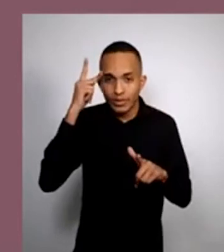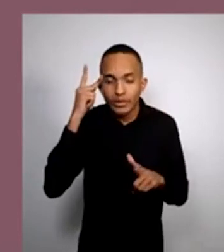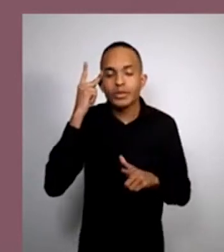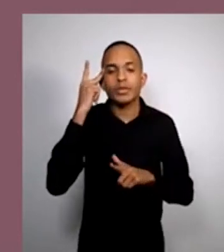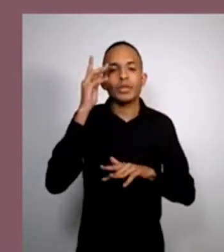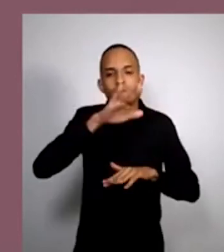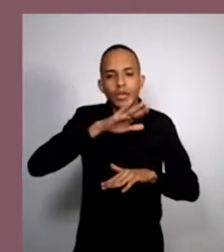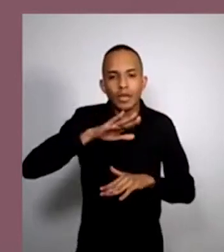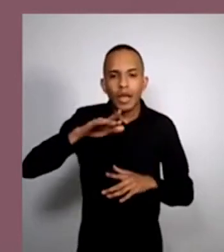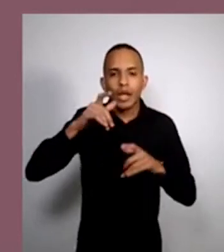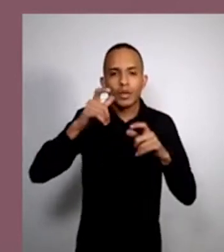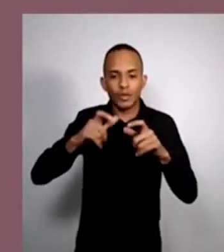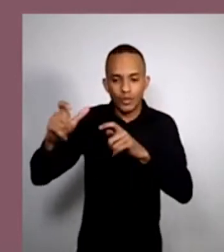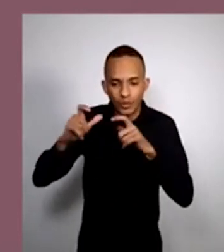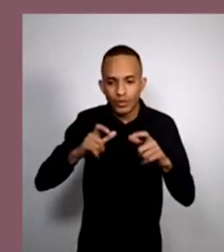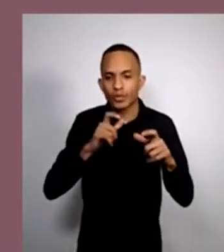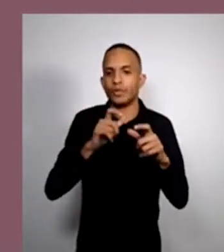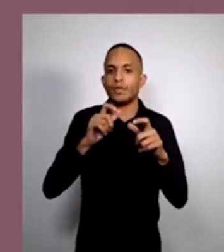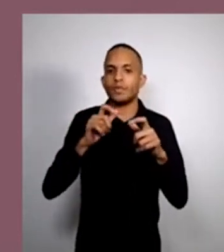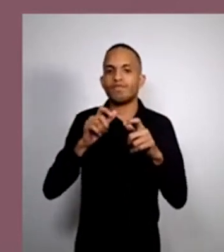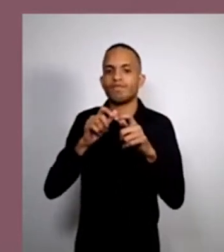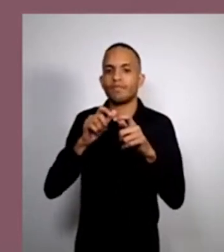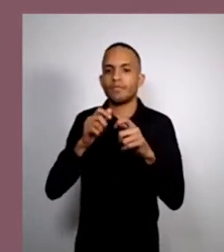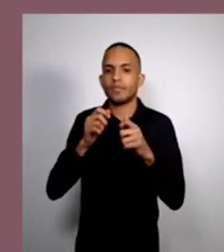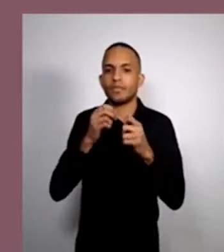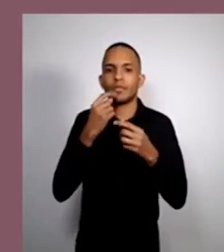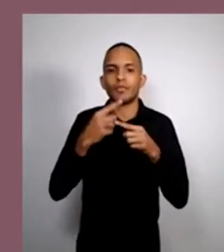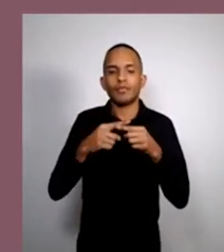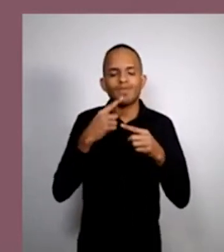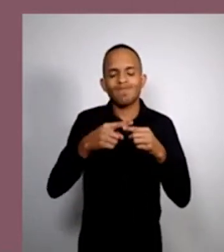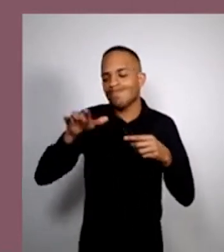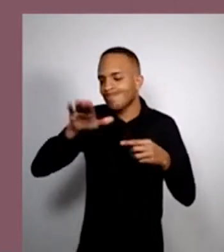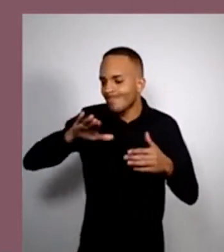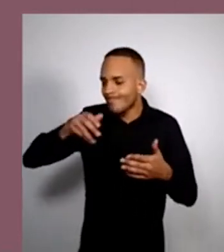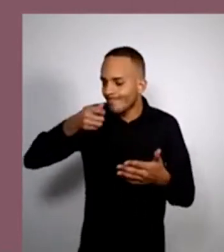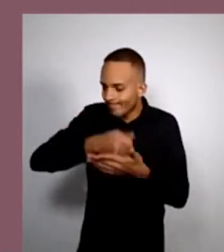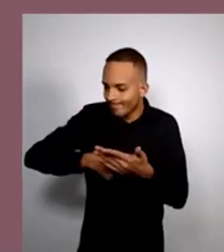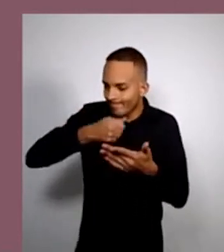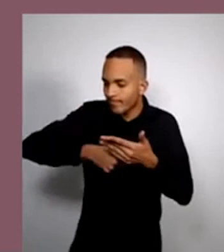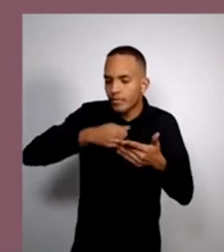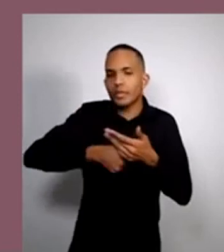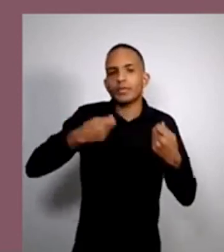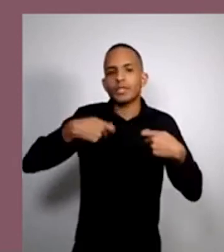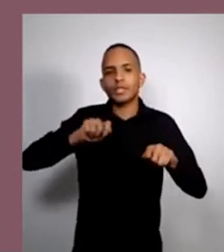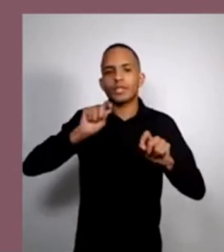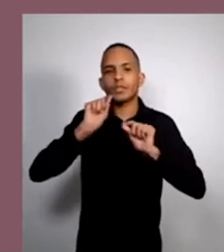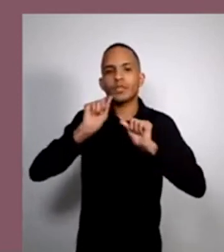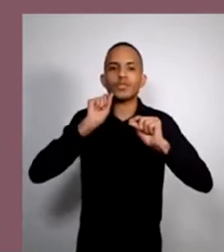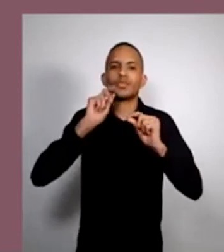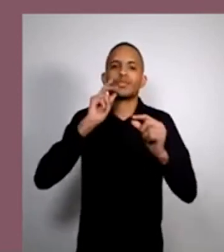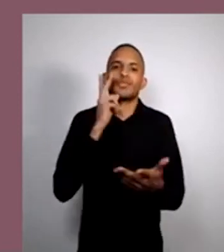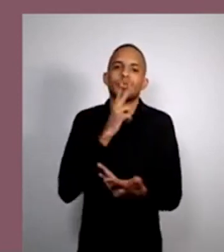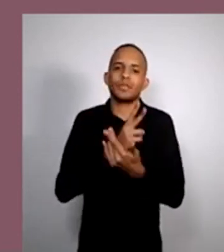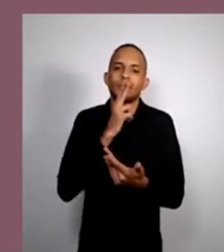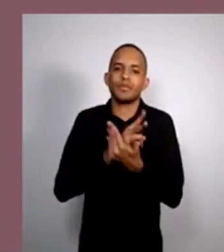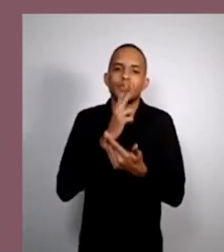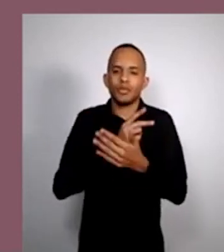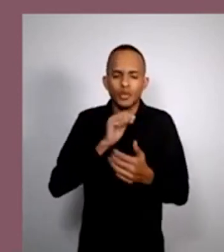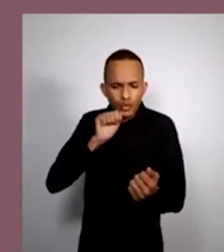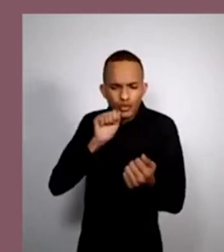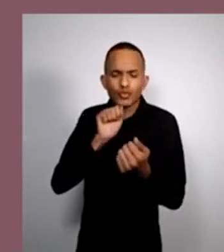no lugar onde estão batalhando, mas nós precisamos estar cada vez mais